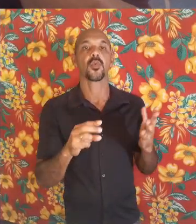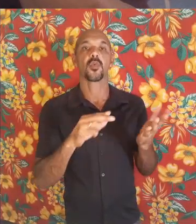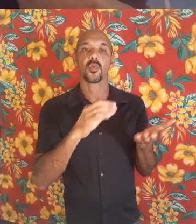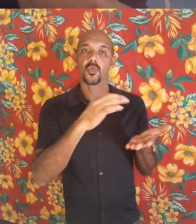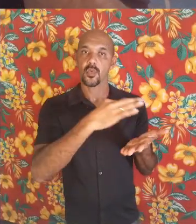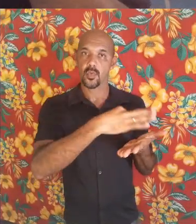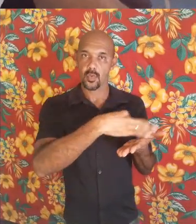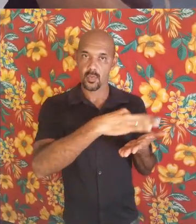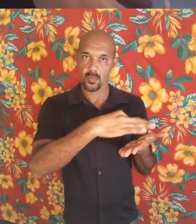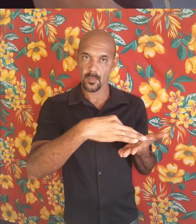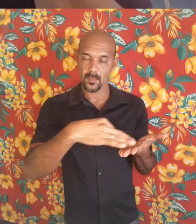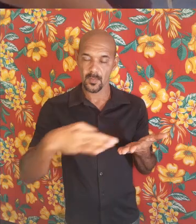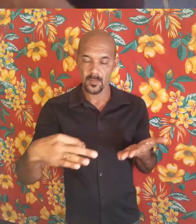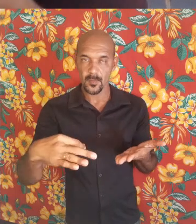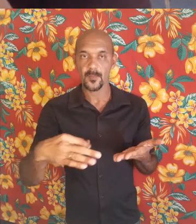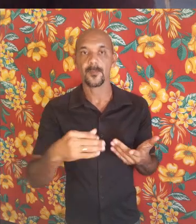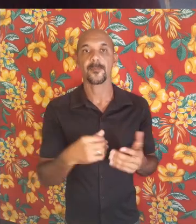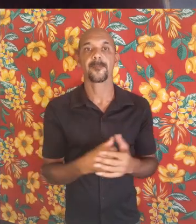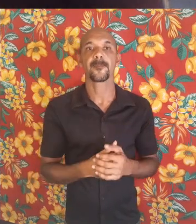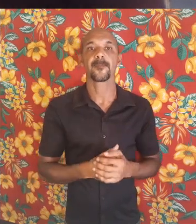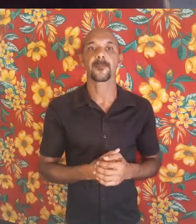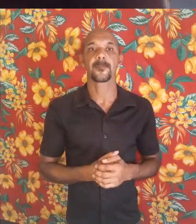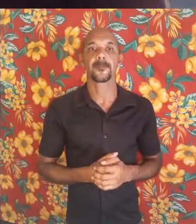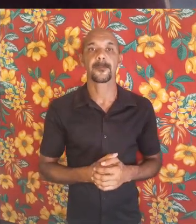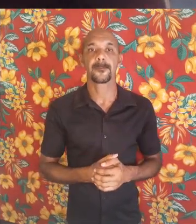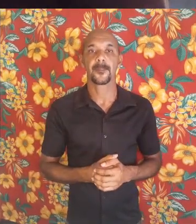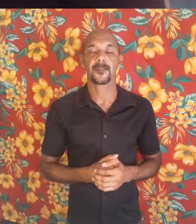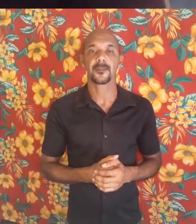vou fazer esse lobozinho para vocês, certo?